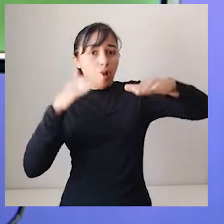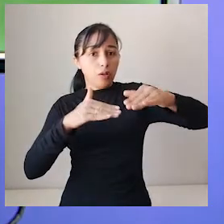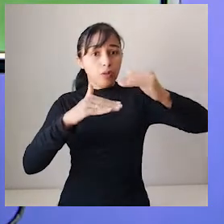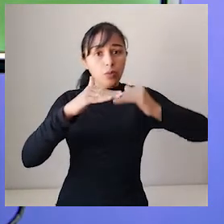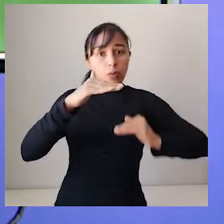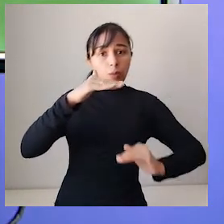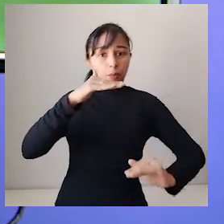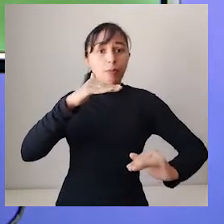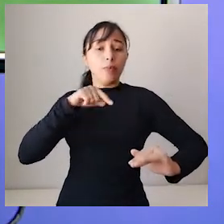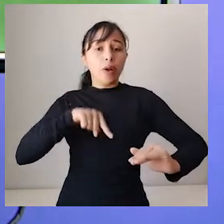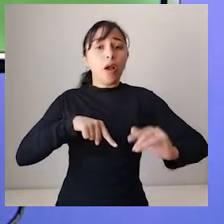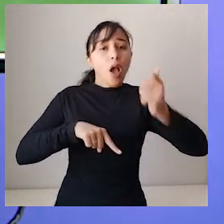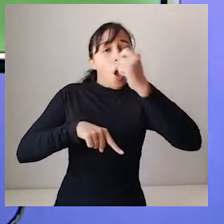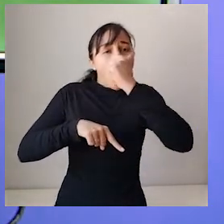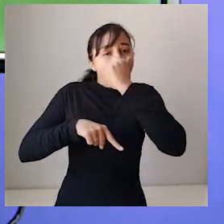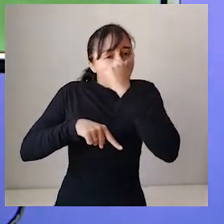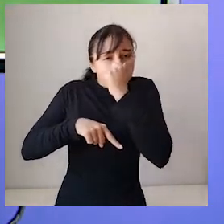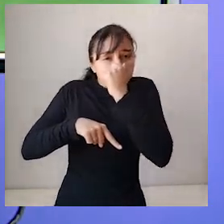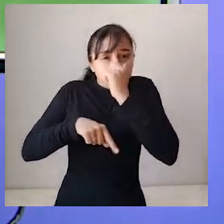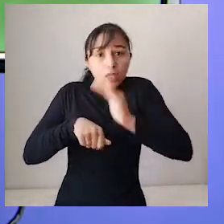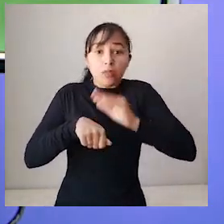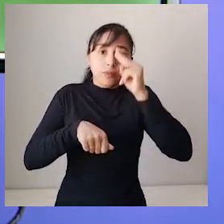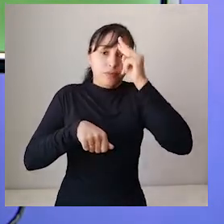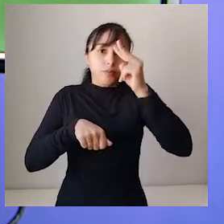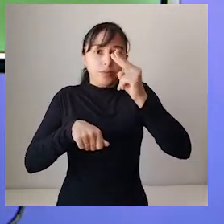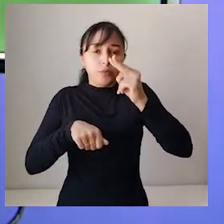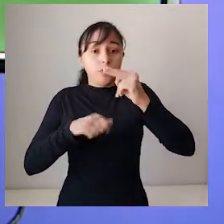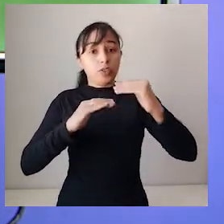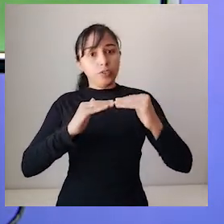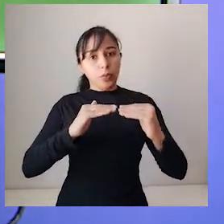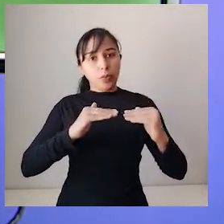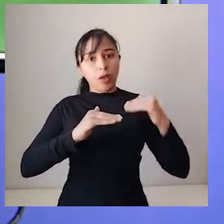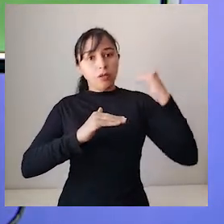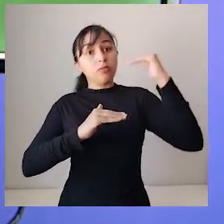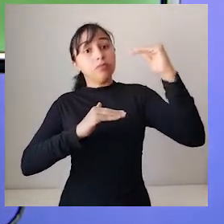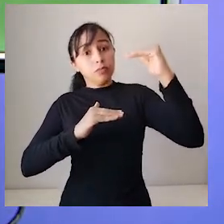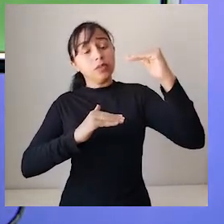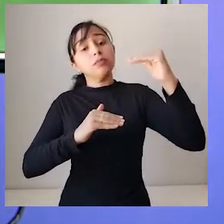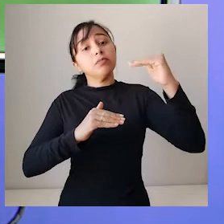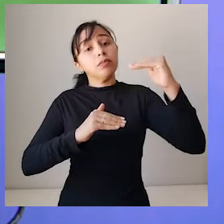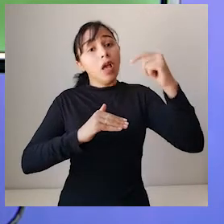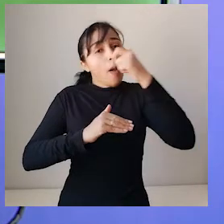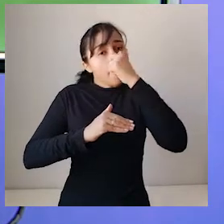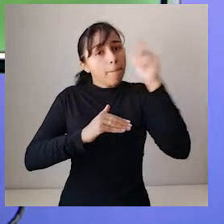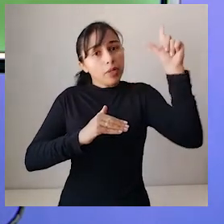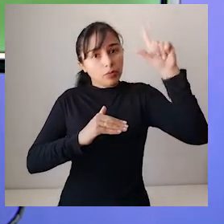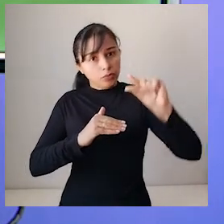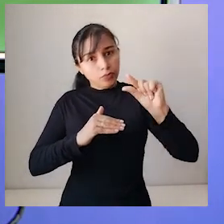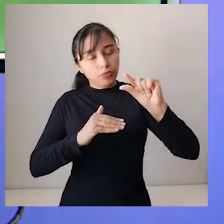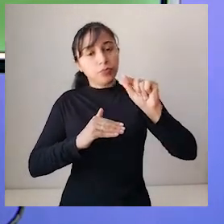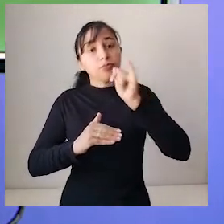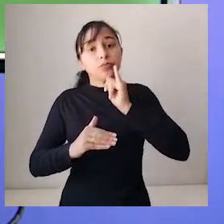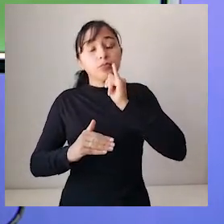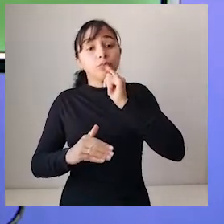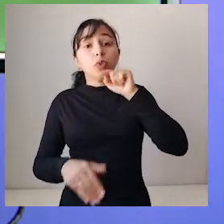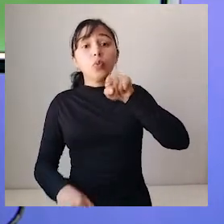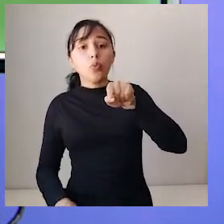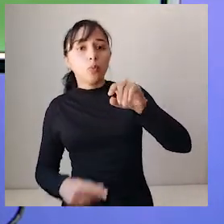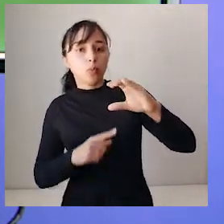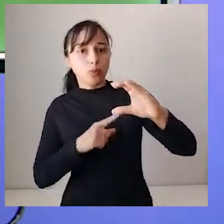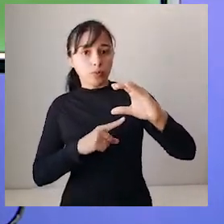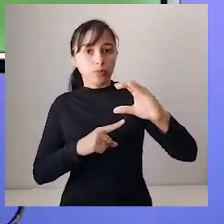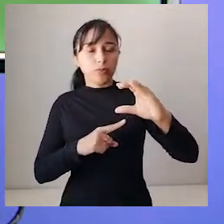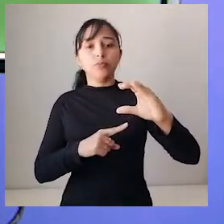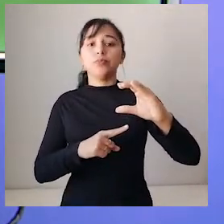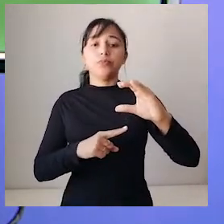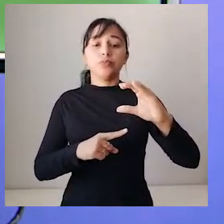enquanto acima do nível do mar, nós teríamos uma pressão menor. Nesse ponto C e no ponto B,